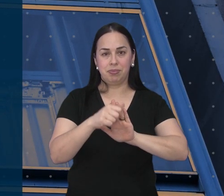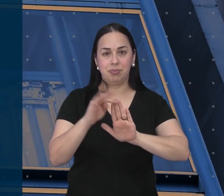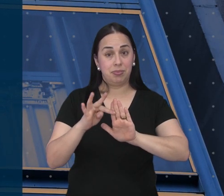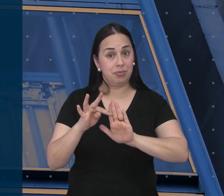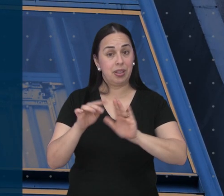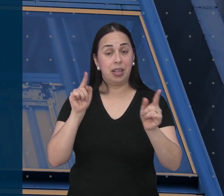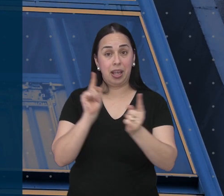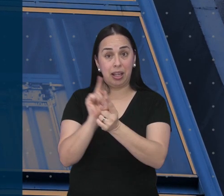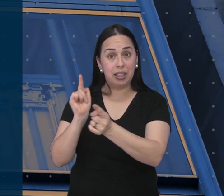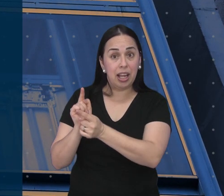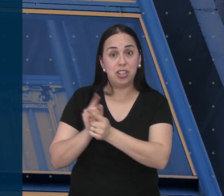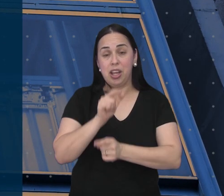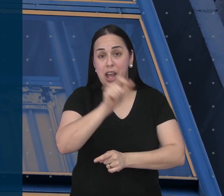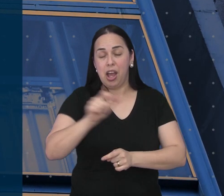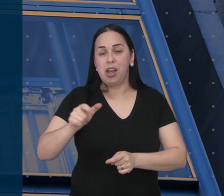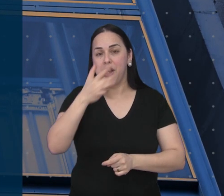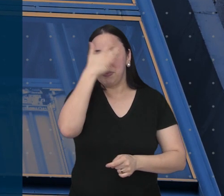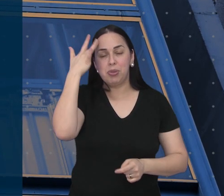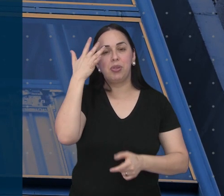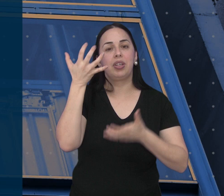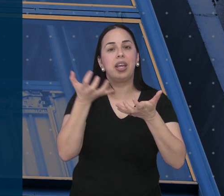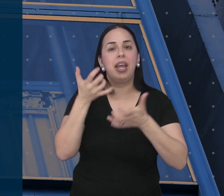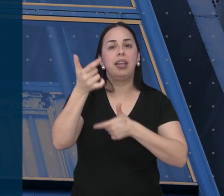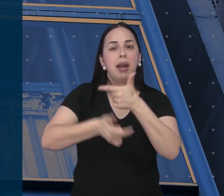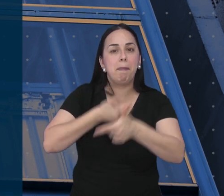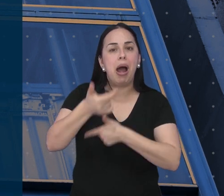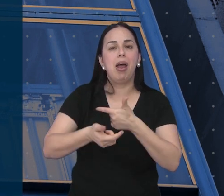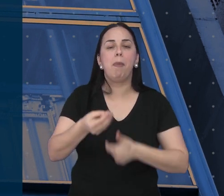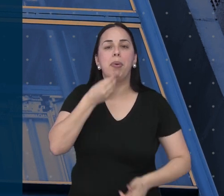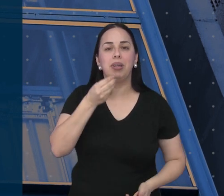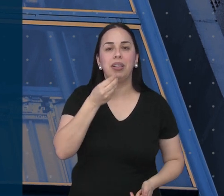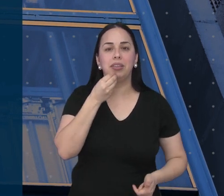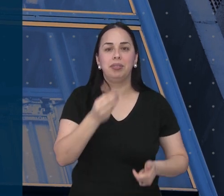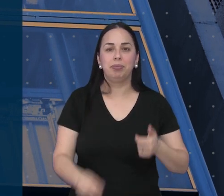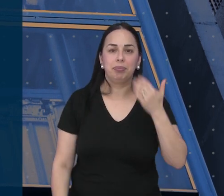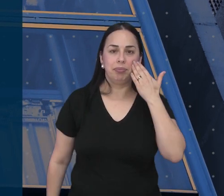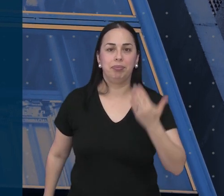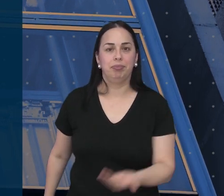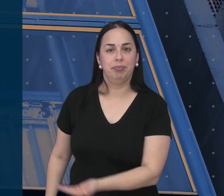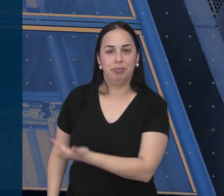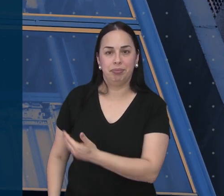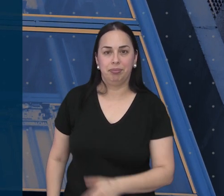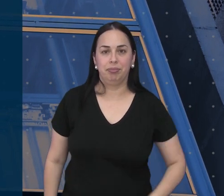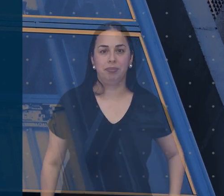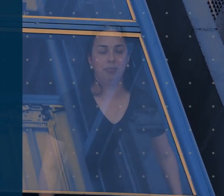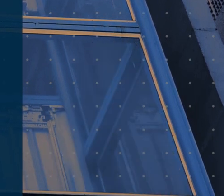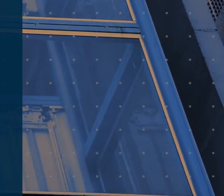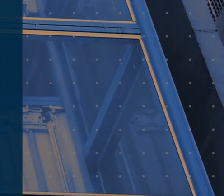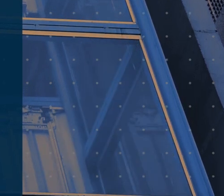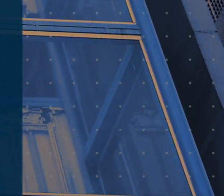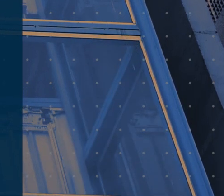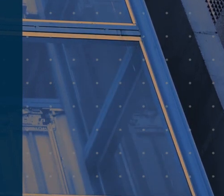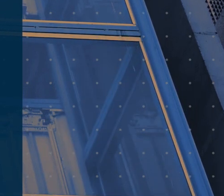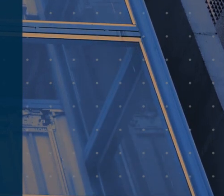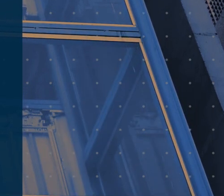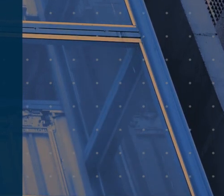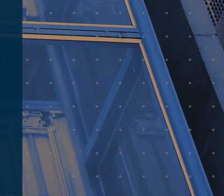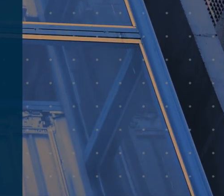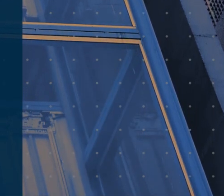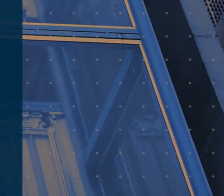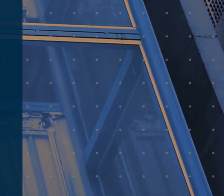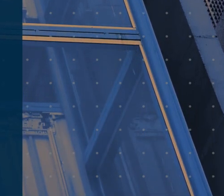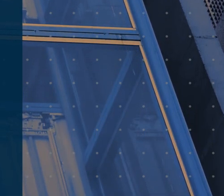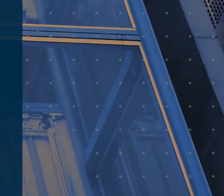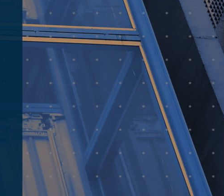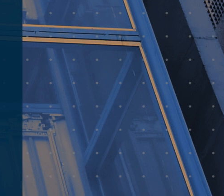O PAT, Posto de Atendimento ao Trabalhador de São José dos Campos, tem oportunidades de emprego para acabador de mármore